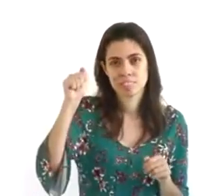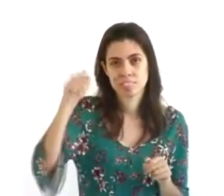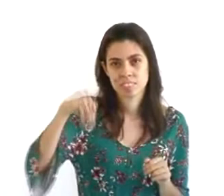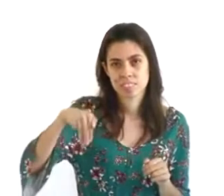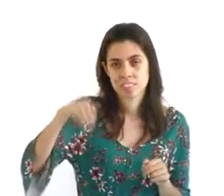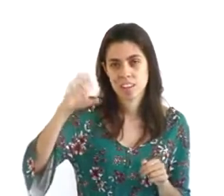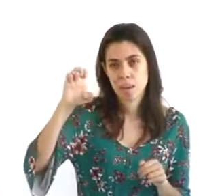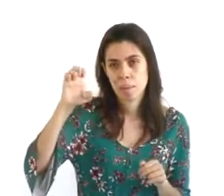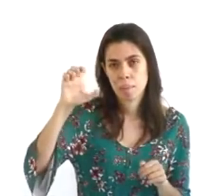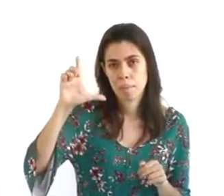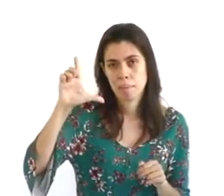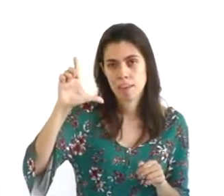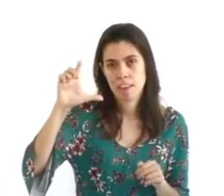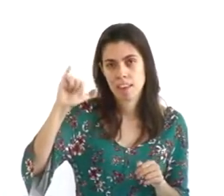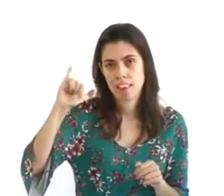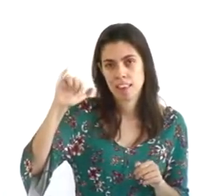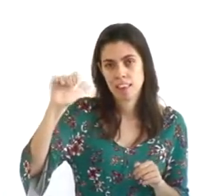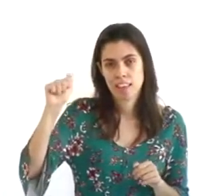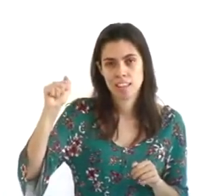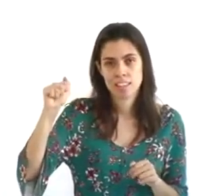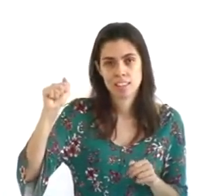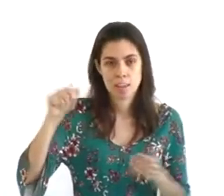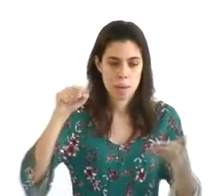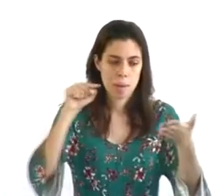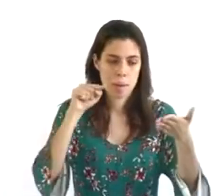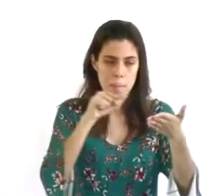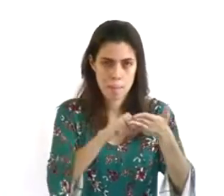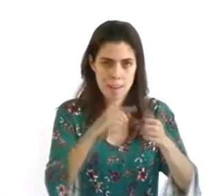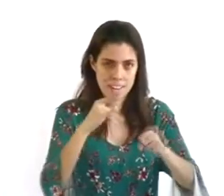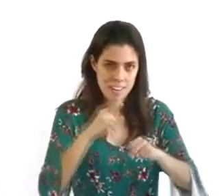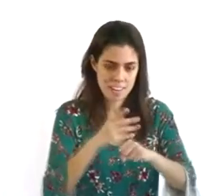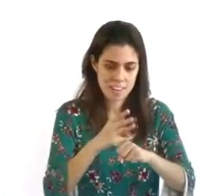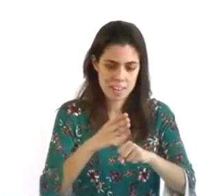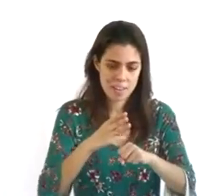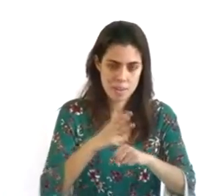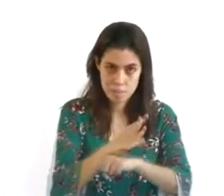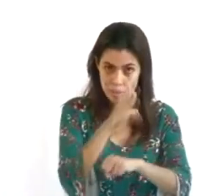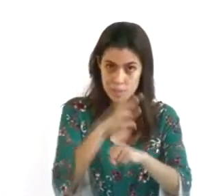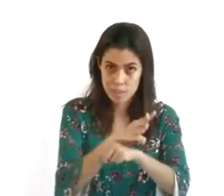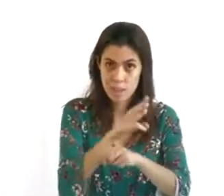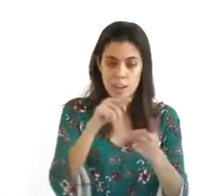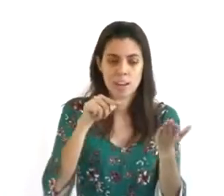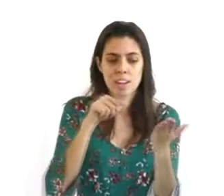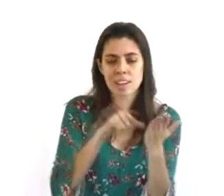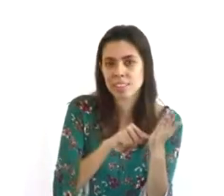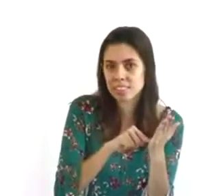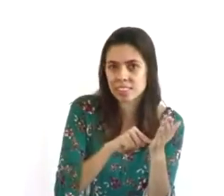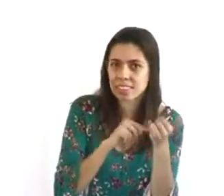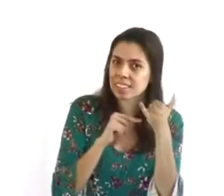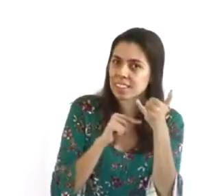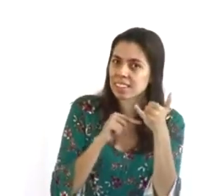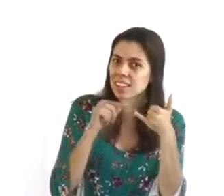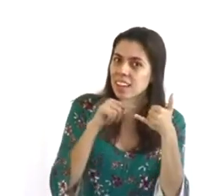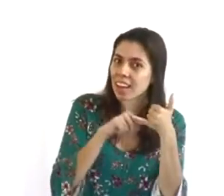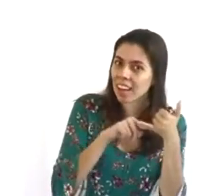mim em áudio. E a irmã Amélia fala assim: bom dia, pastor, já estamos